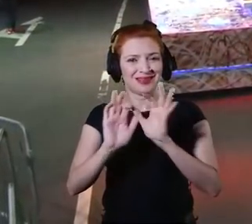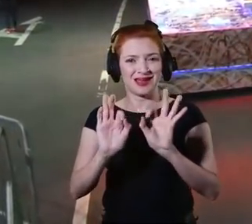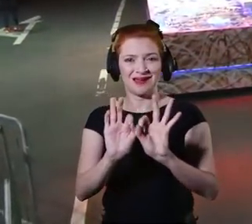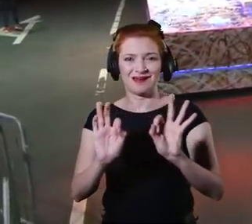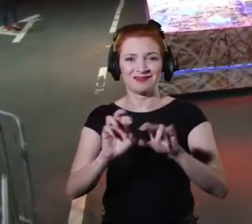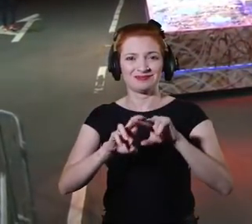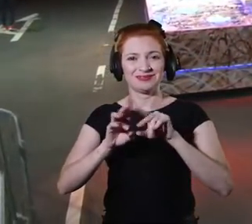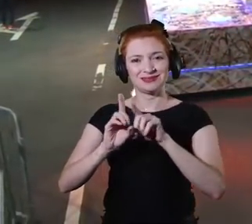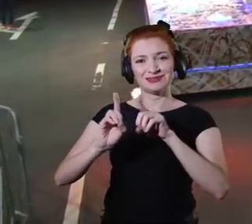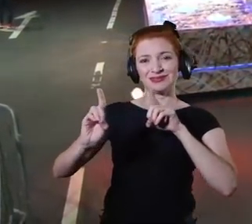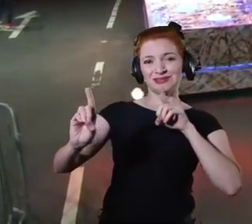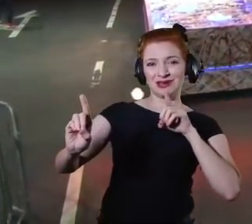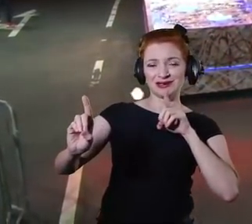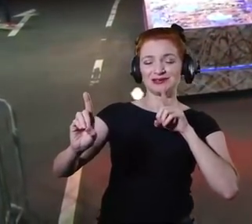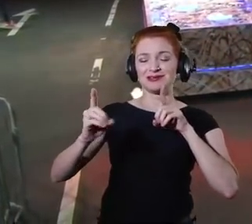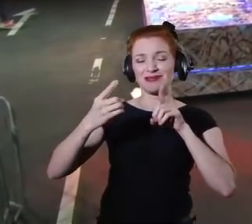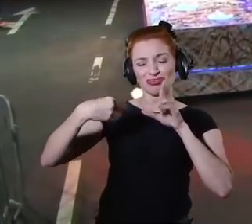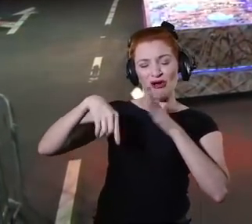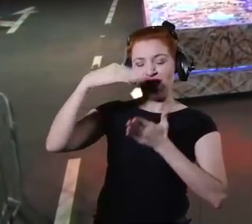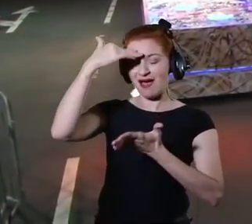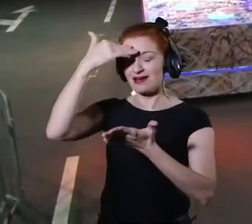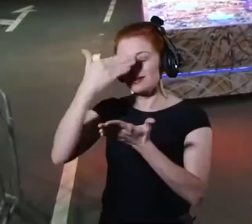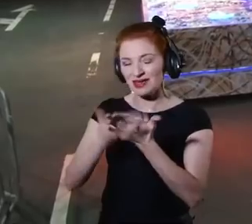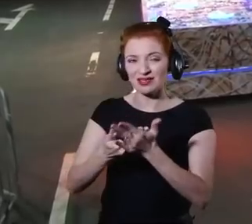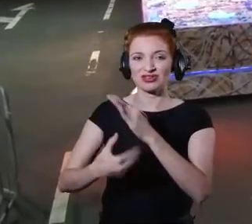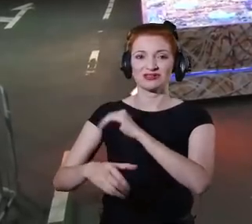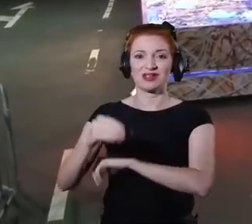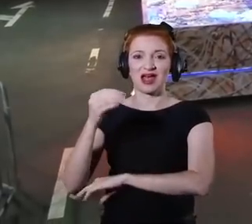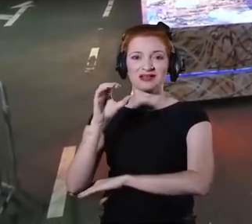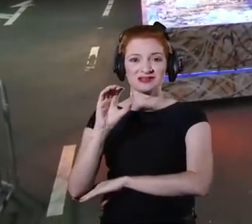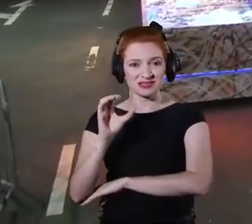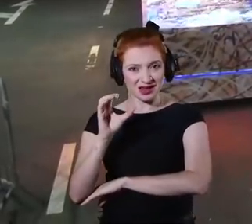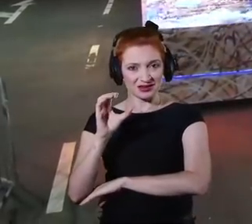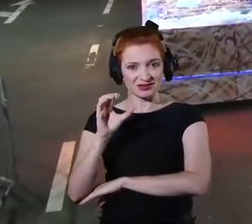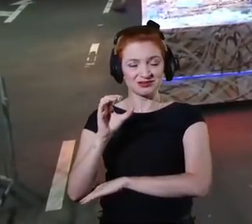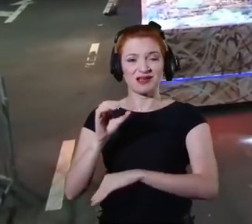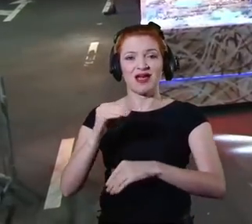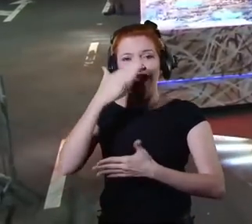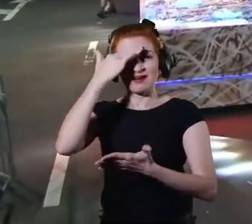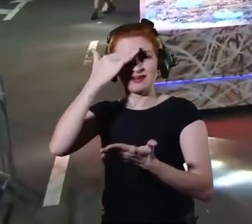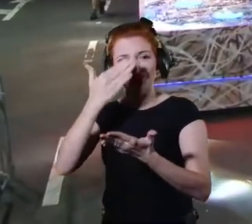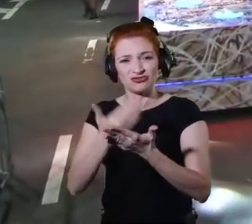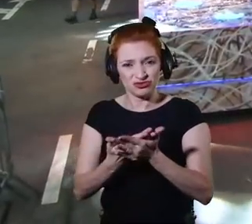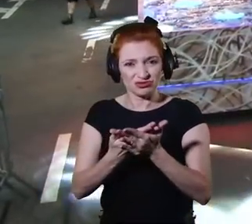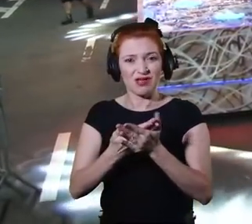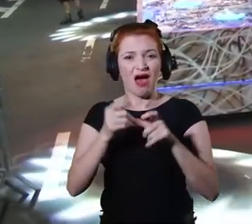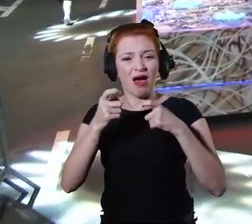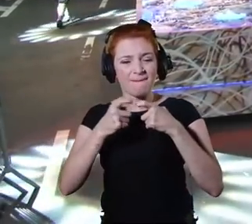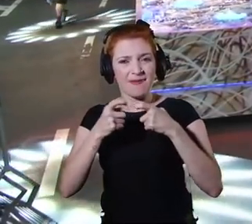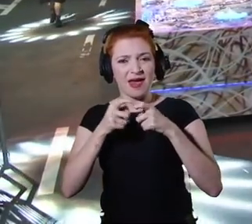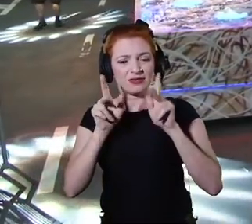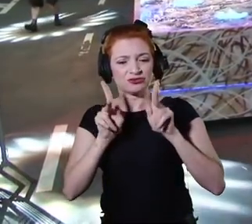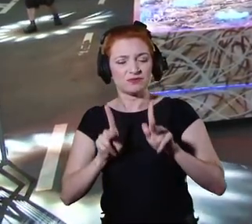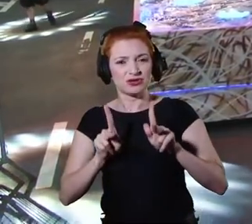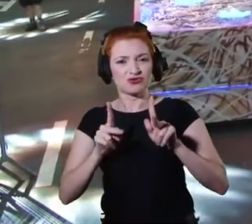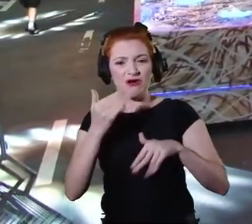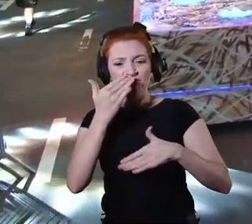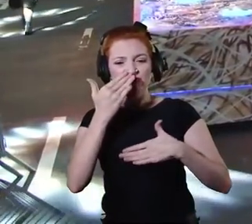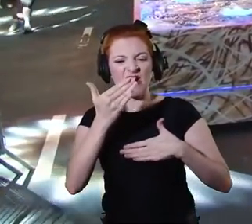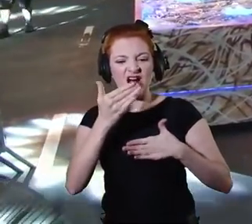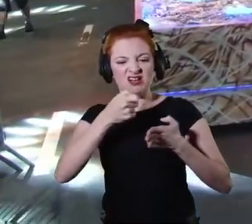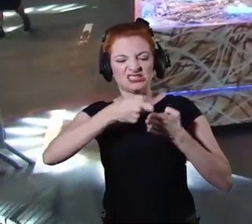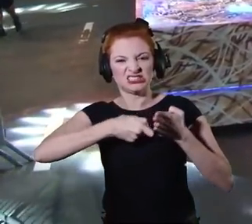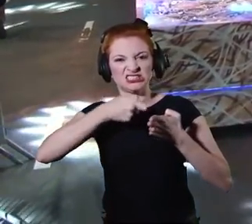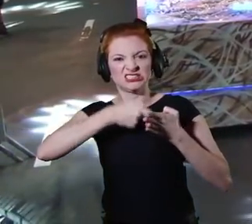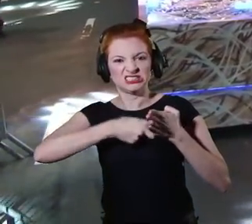à saúde, à ciência e aos profissionais da linha de frente do combate à pandemia. E a vacina